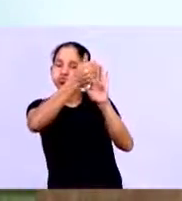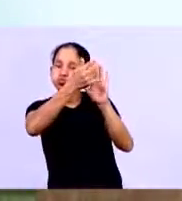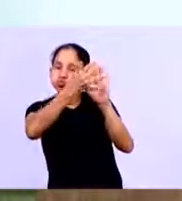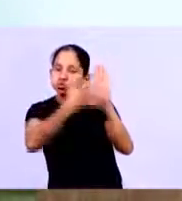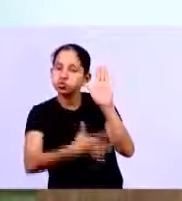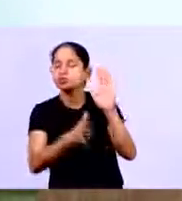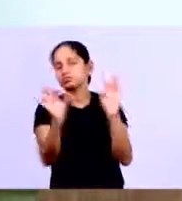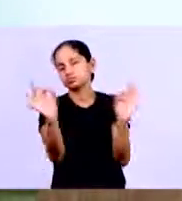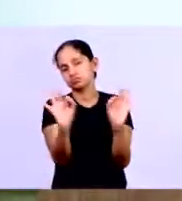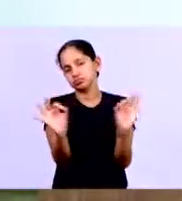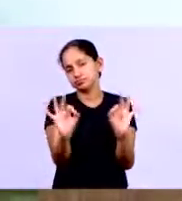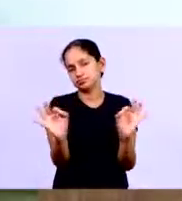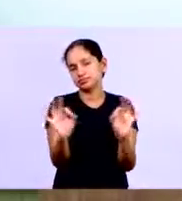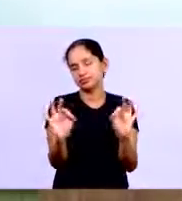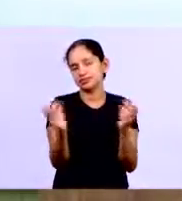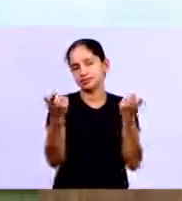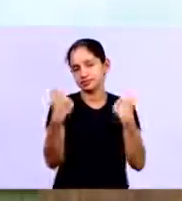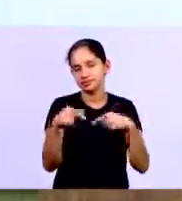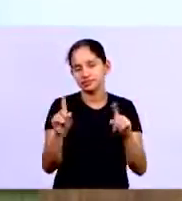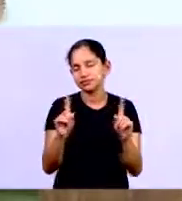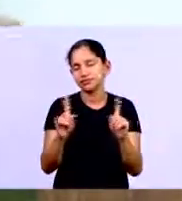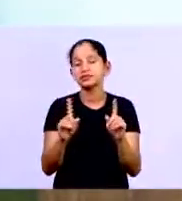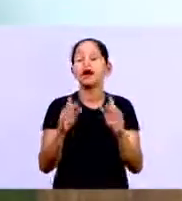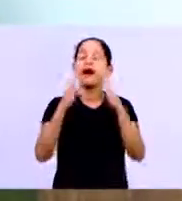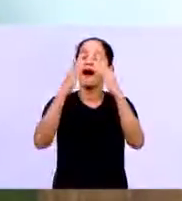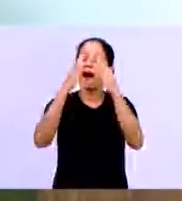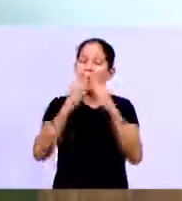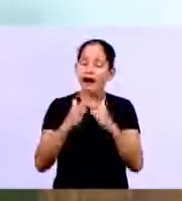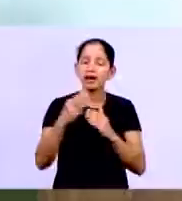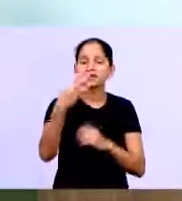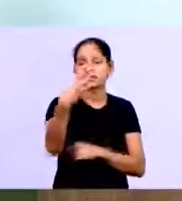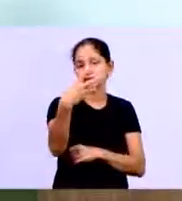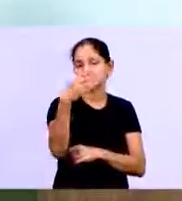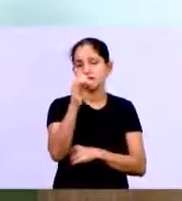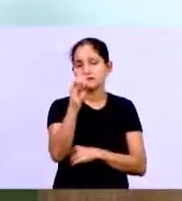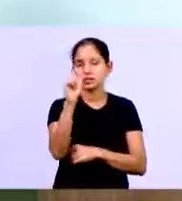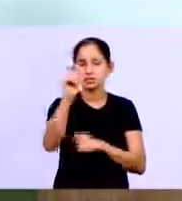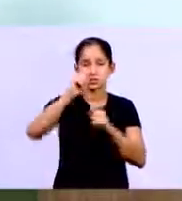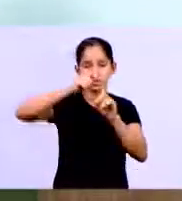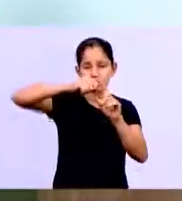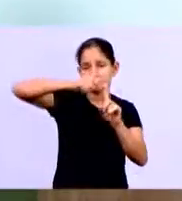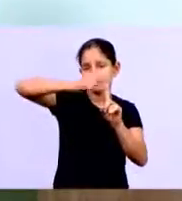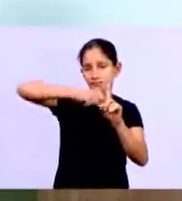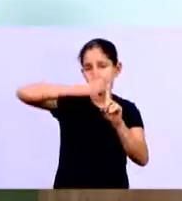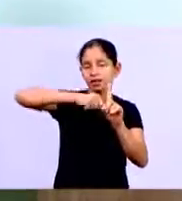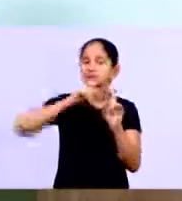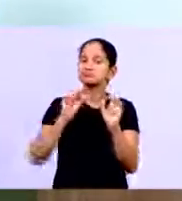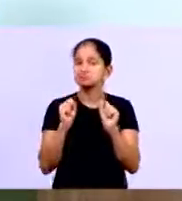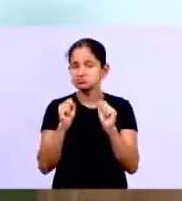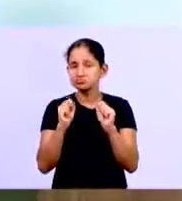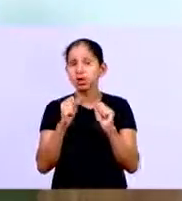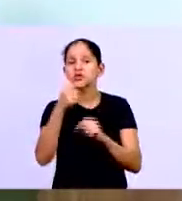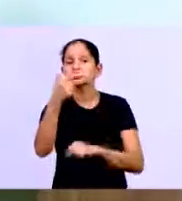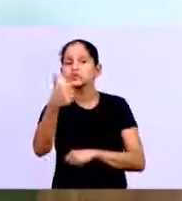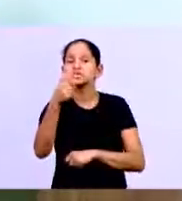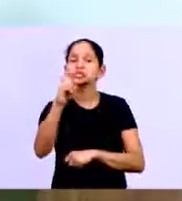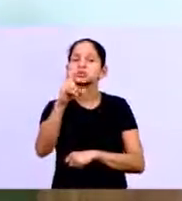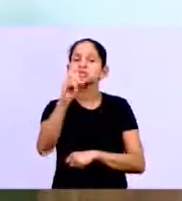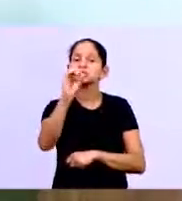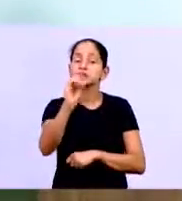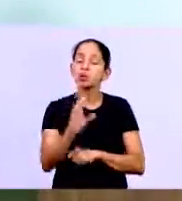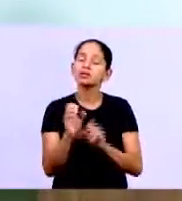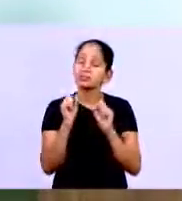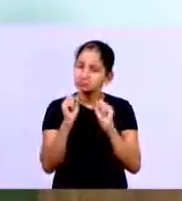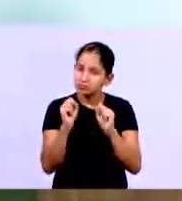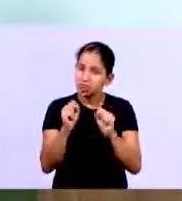determinar um financiamento de uma casa de 300 meses, eu posso saber qual o valor da parcela de número 250. Eu posso